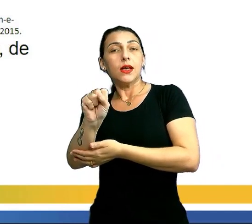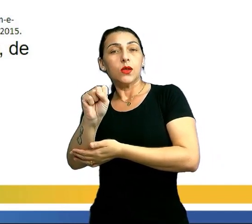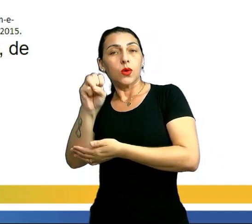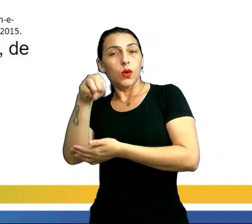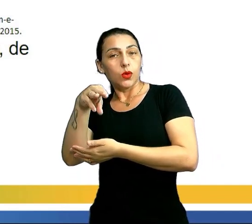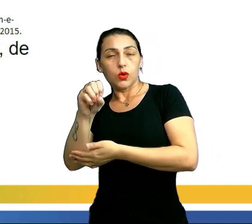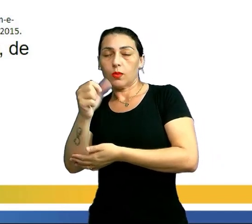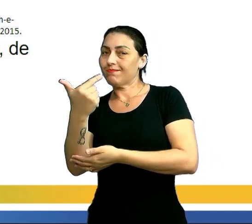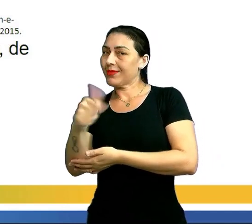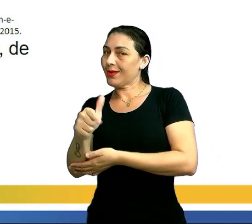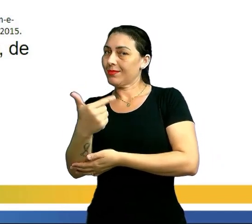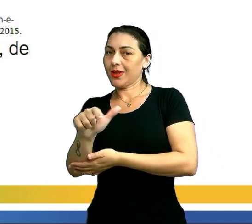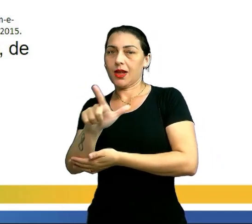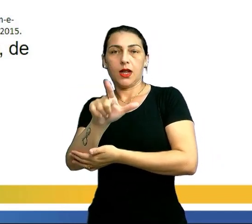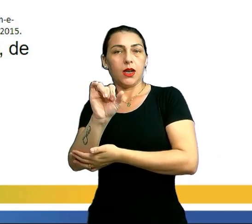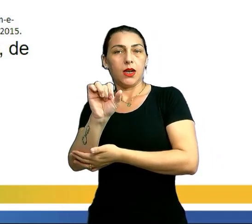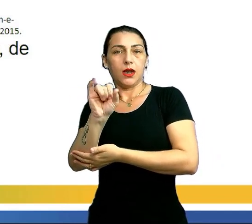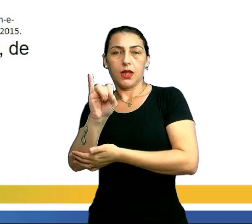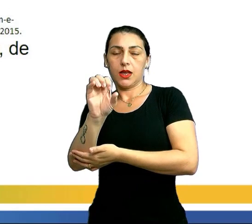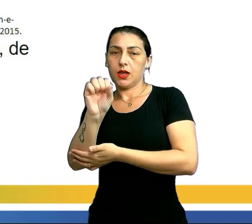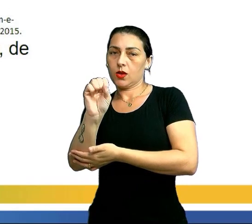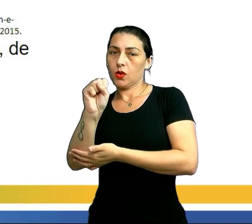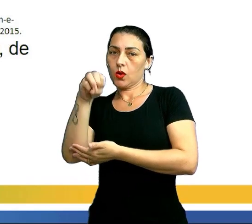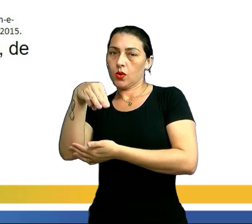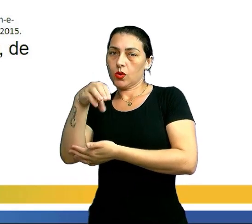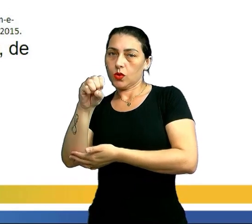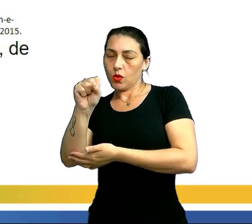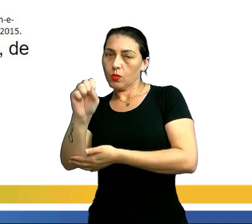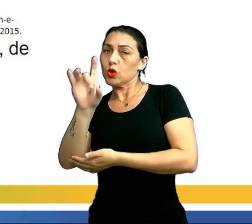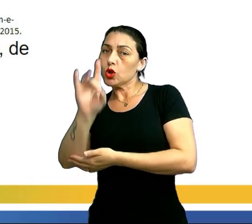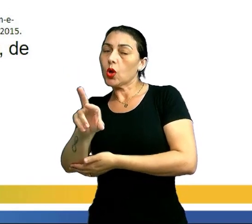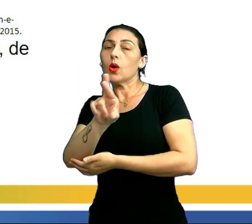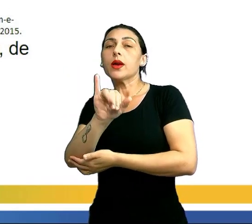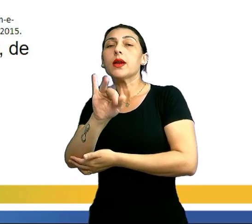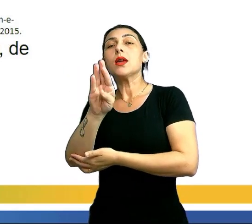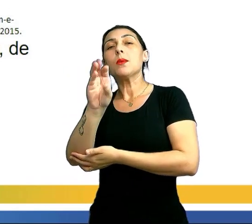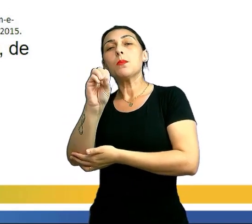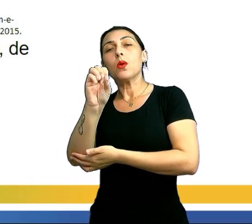lisossomos? Não, não possuem lisossomos, possuem ribossomos.